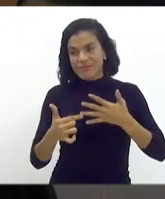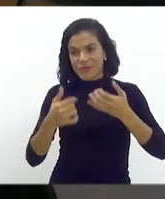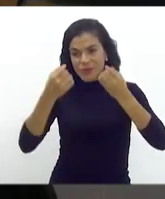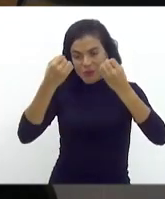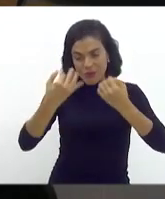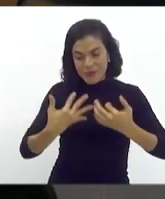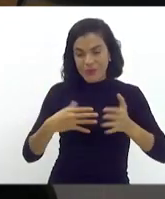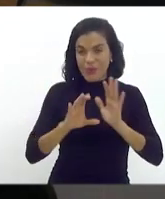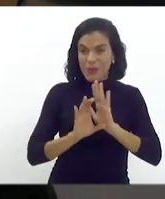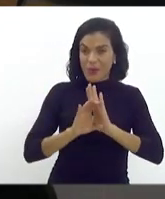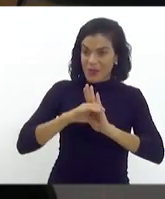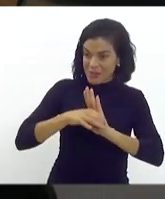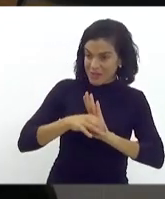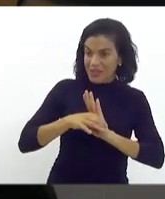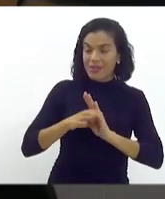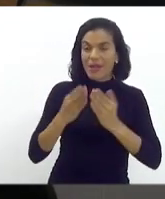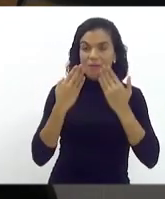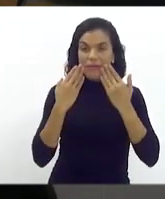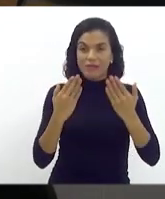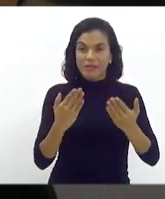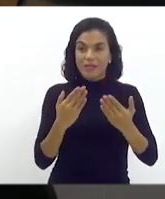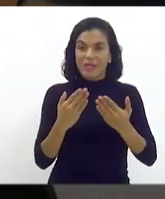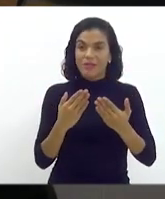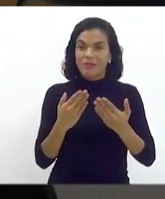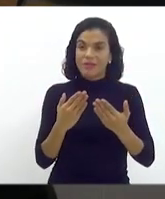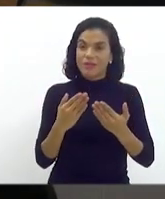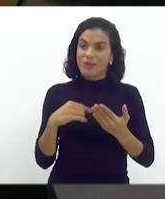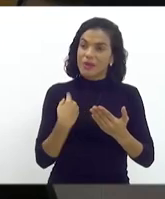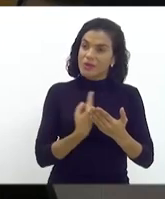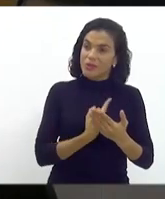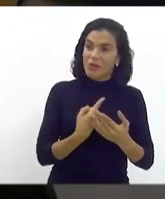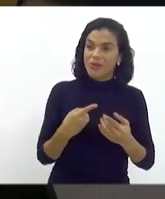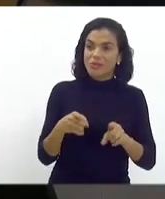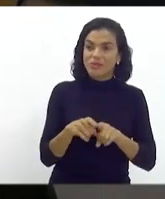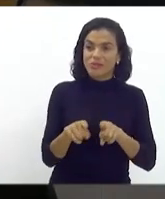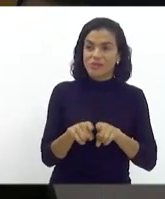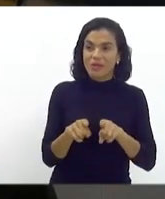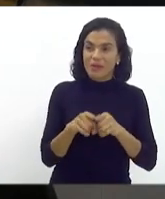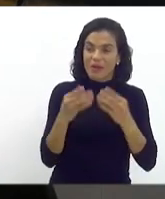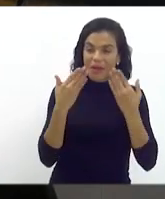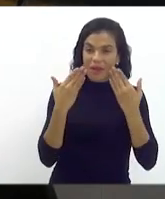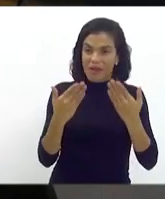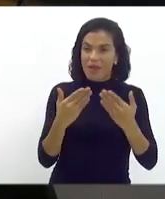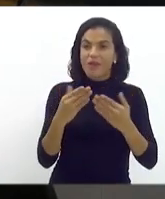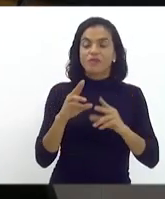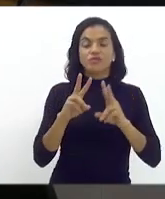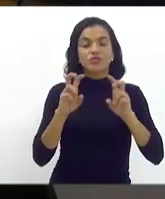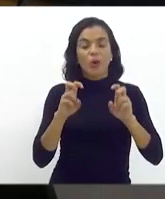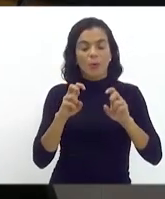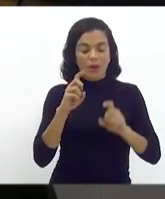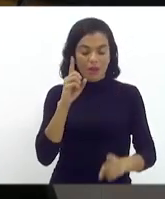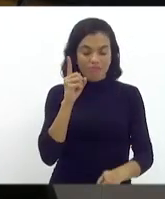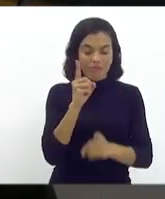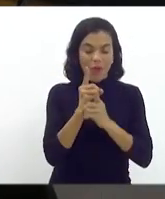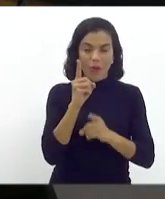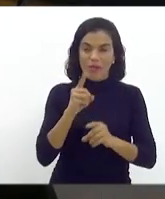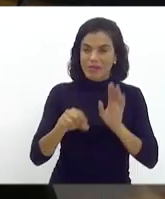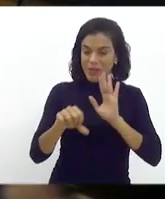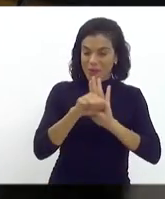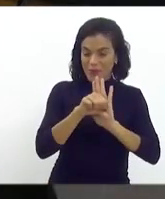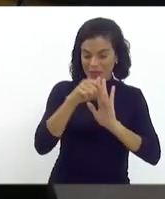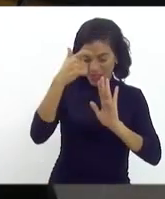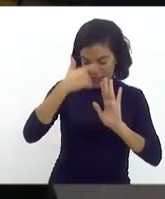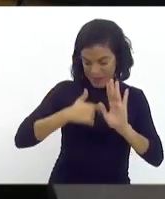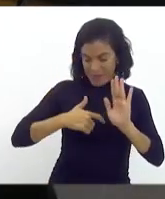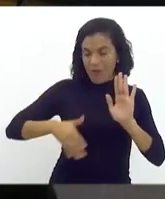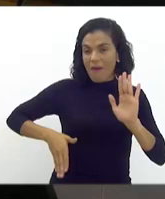conceitos inclusive apresentados quando nós apresentamos essa CPI do reconhecimento fotográfico já vimos